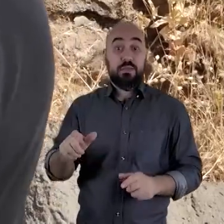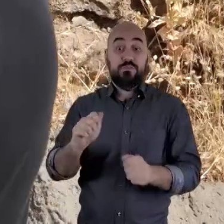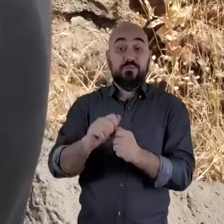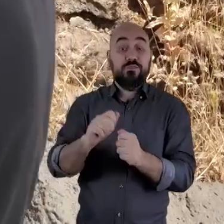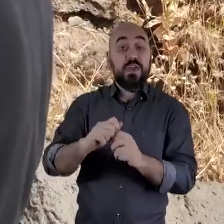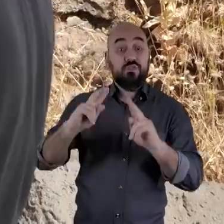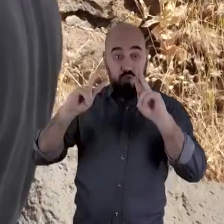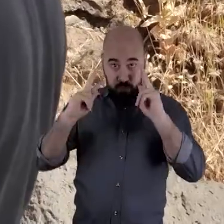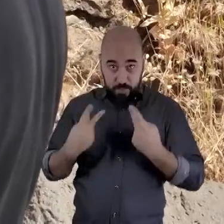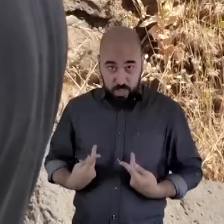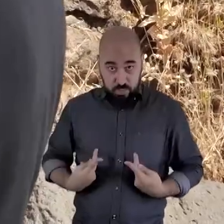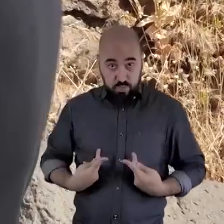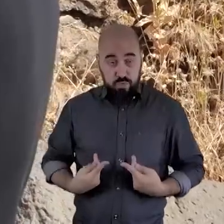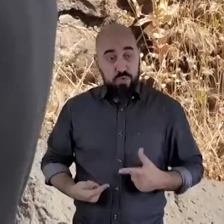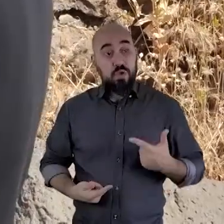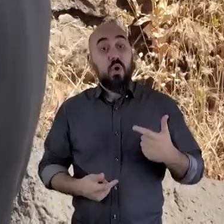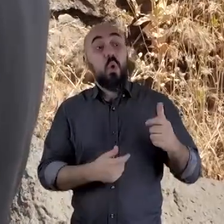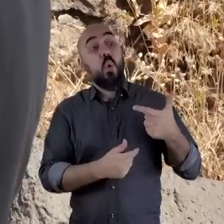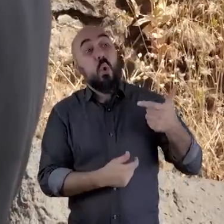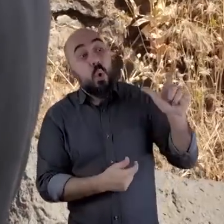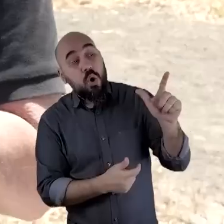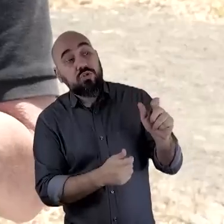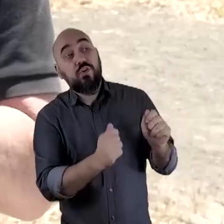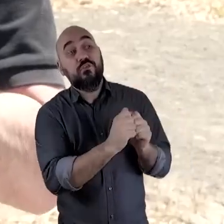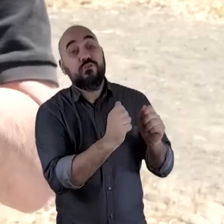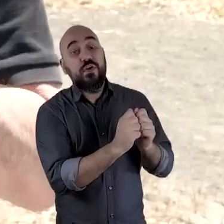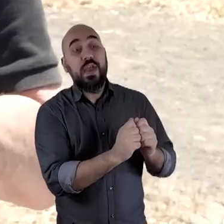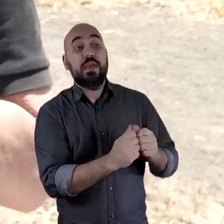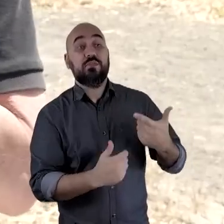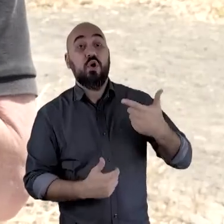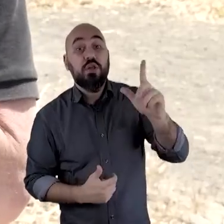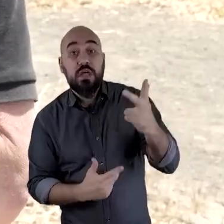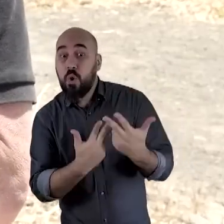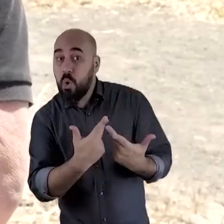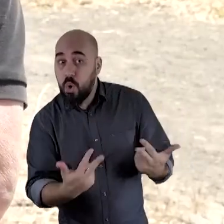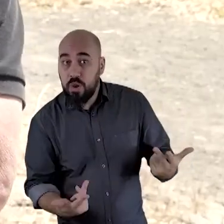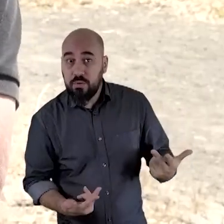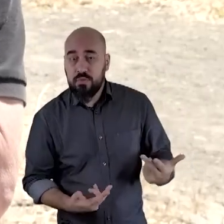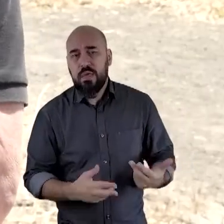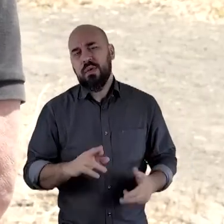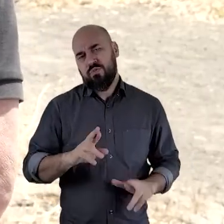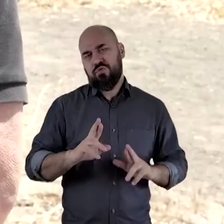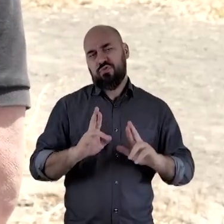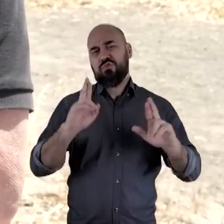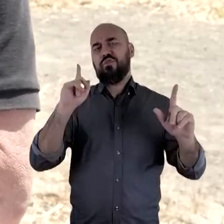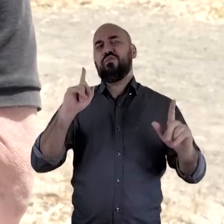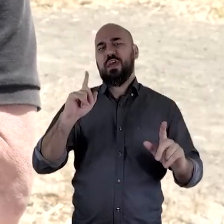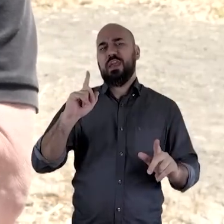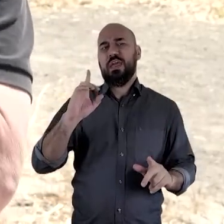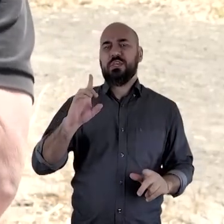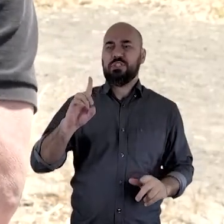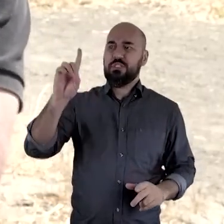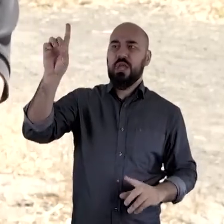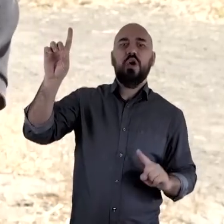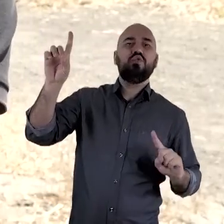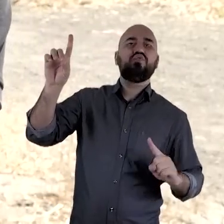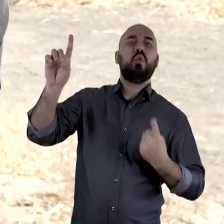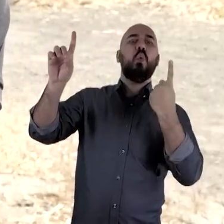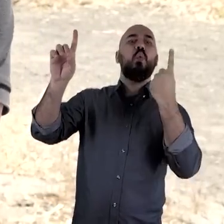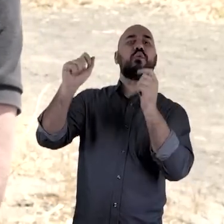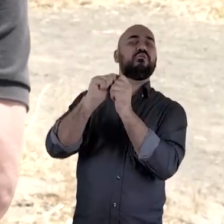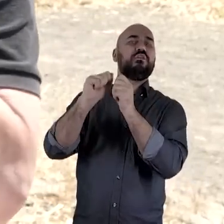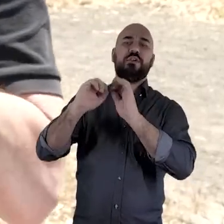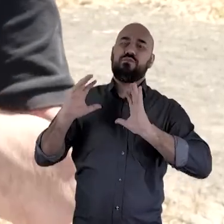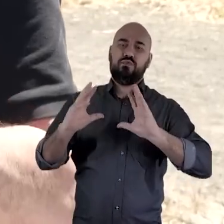como outros deuses criaram outras coisas. É diferente da religião monoteísta, em que um deus